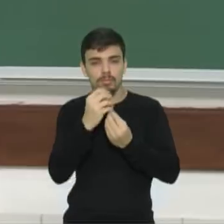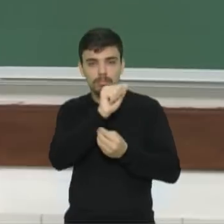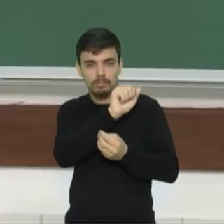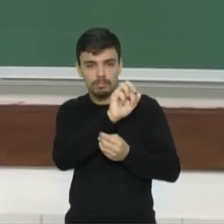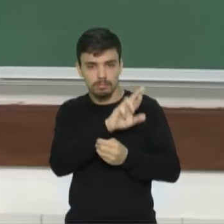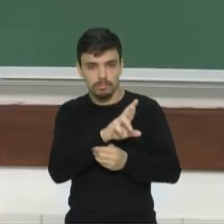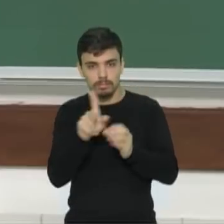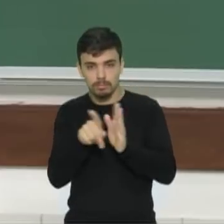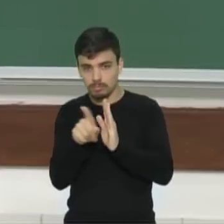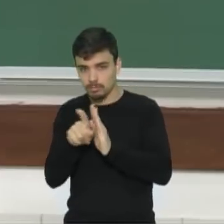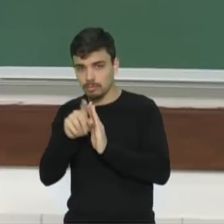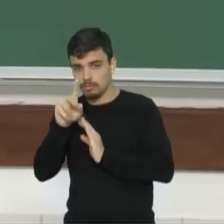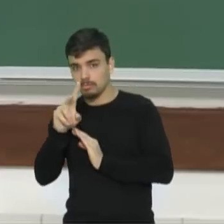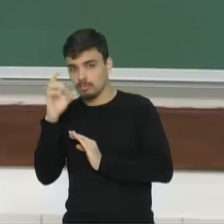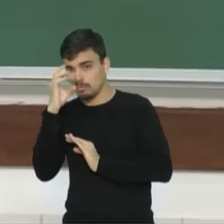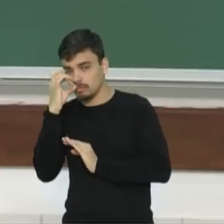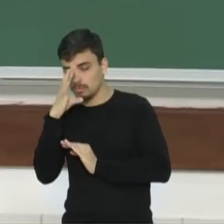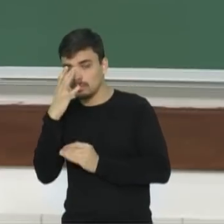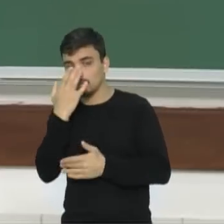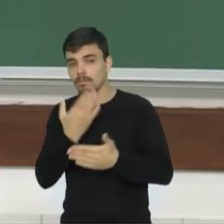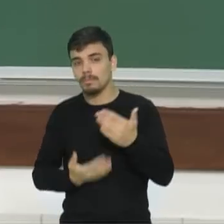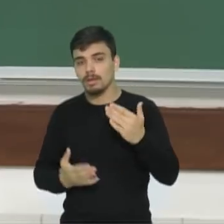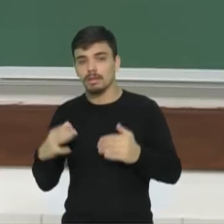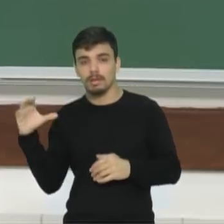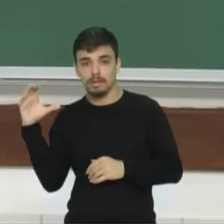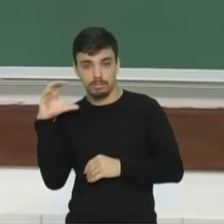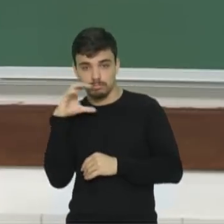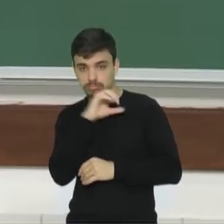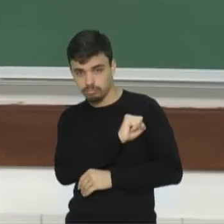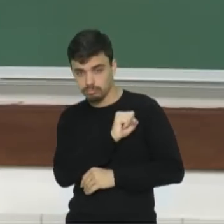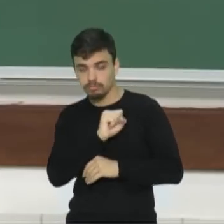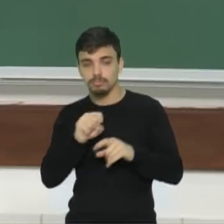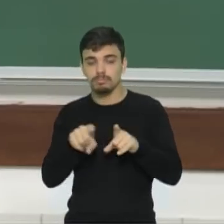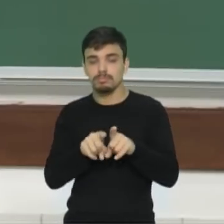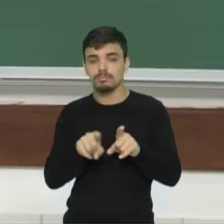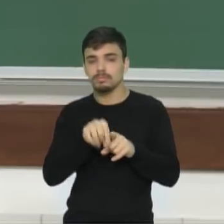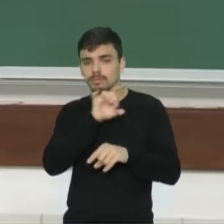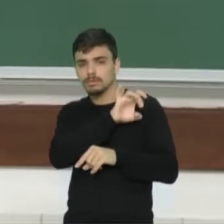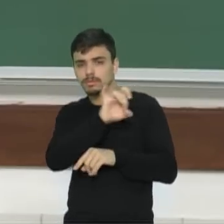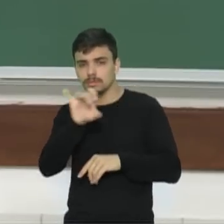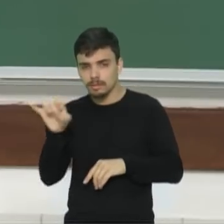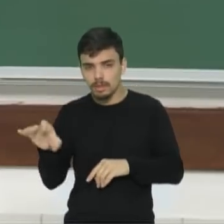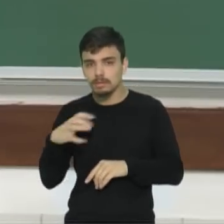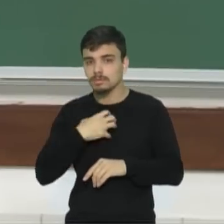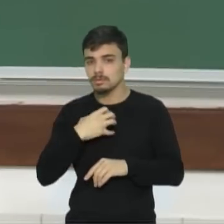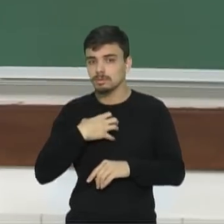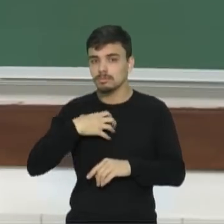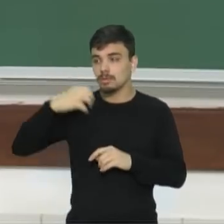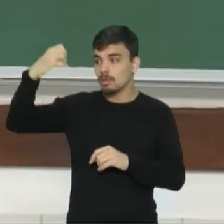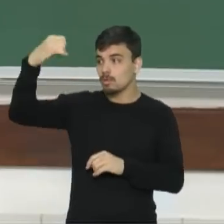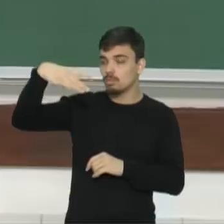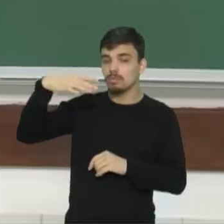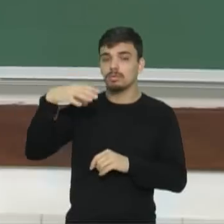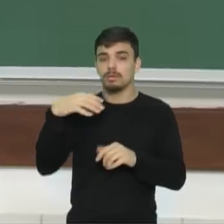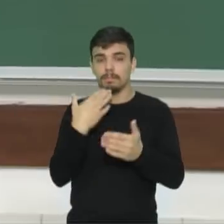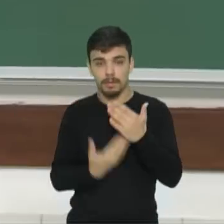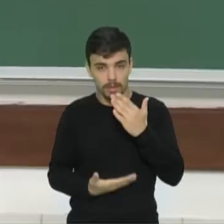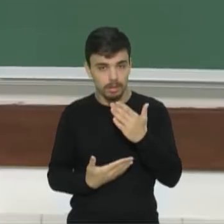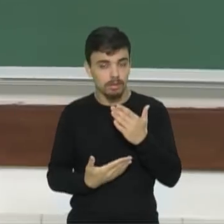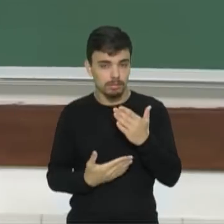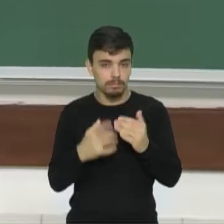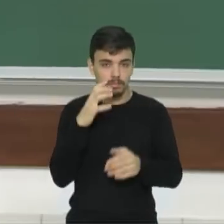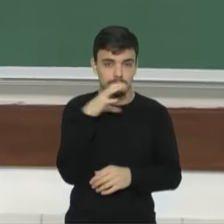para o vidro, a luz perde velocidade. E cada tipo de luz perde velocidade de um jeito. Umas perdem